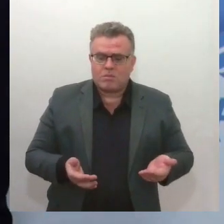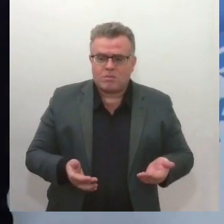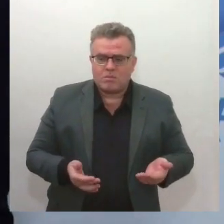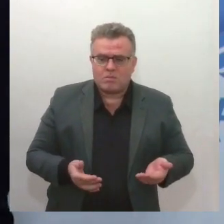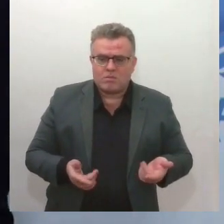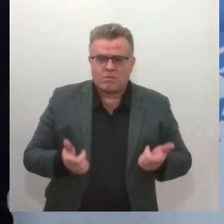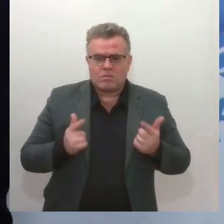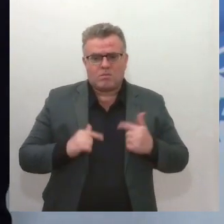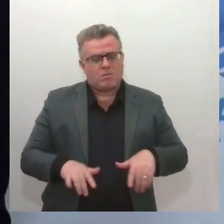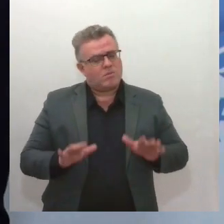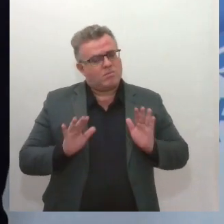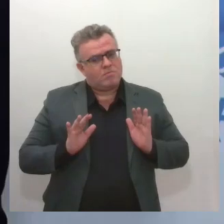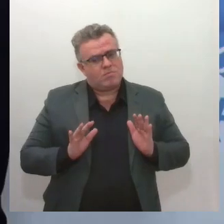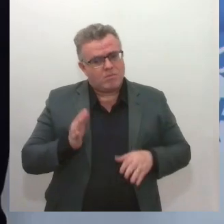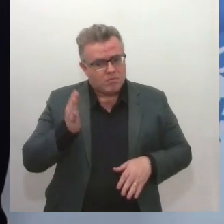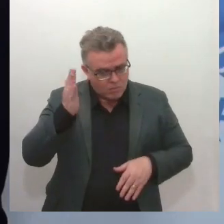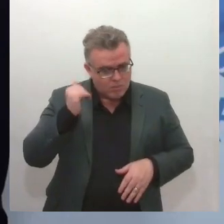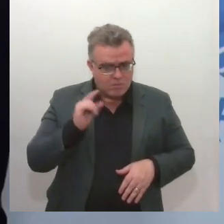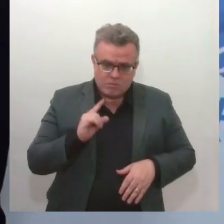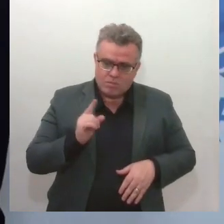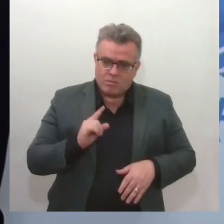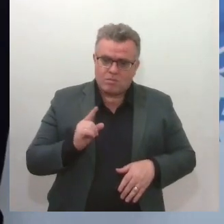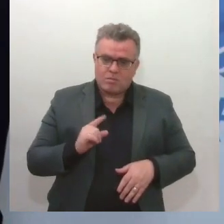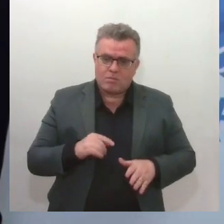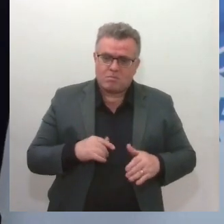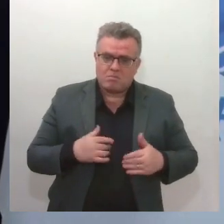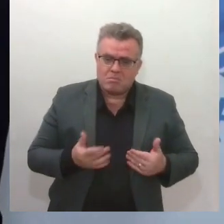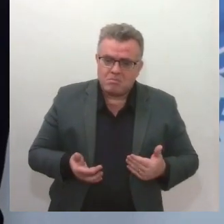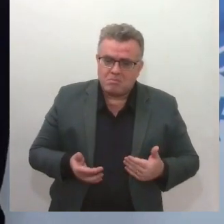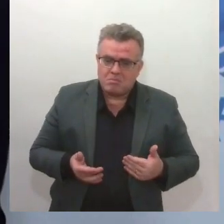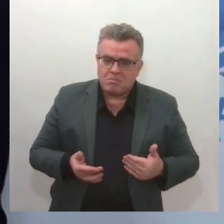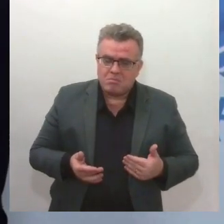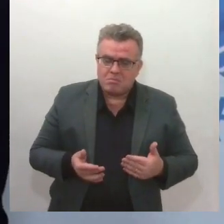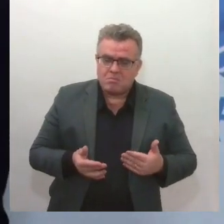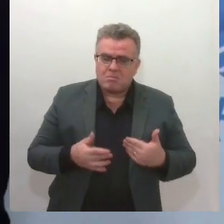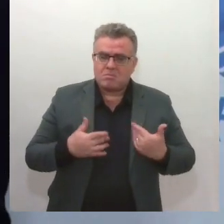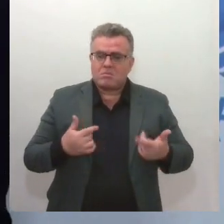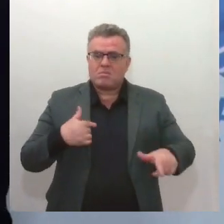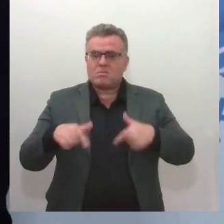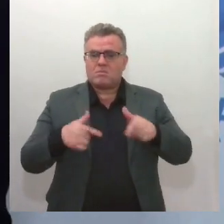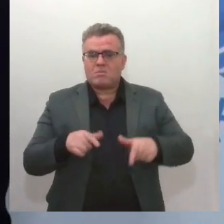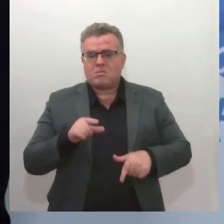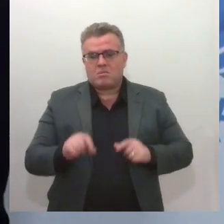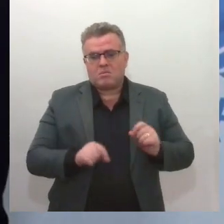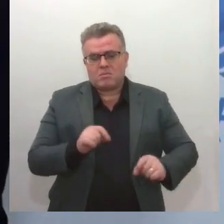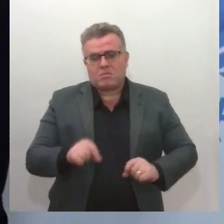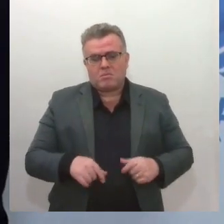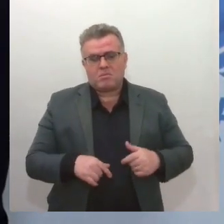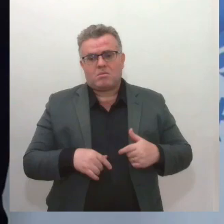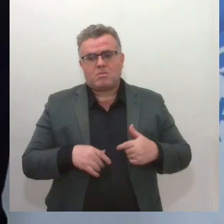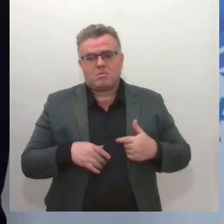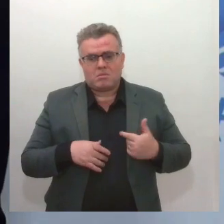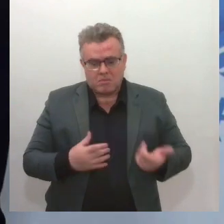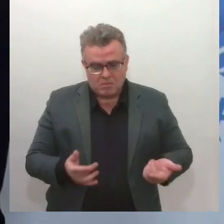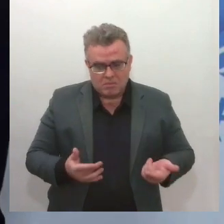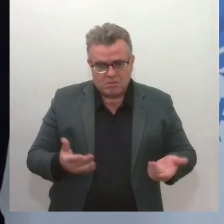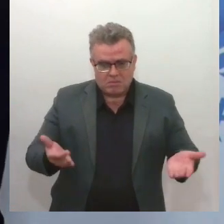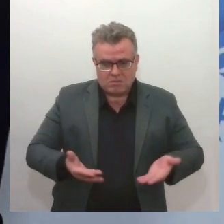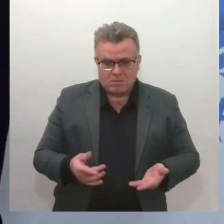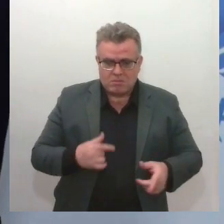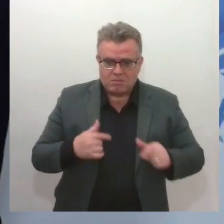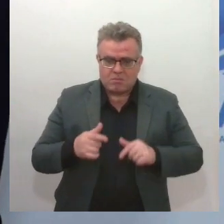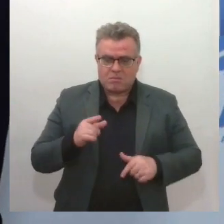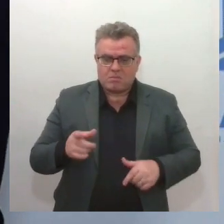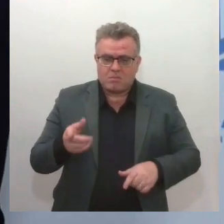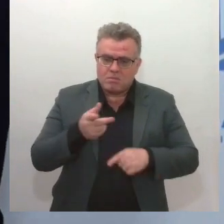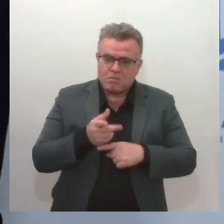sabia, e ele também, não sei de que maneira ele atuou pelo meio ambiente, mas sabemos como ele está atuando agora. Tem vários vídeos, várias fotos, urubus